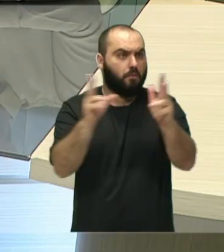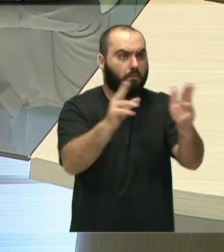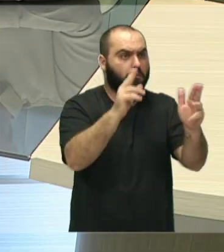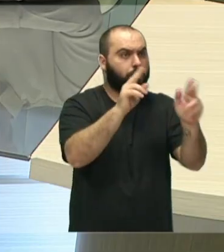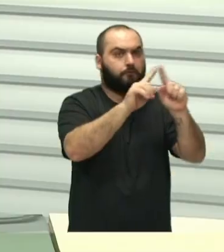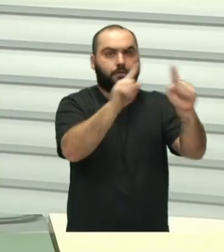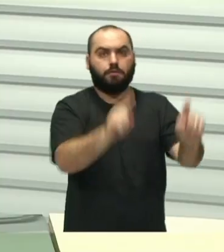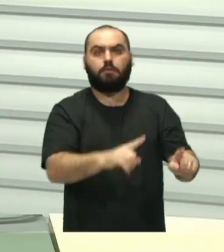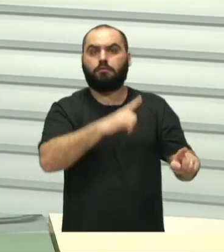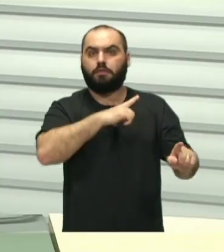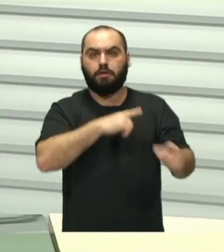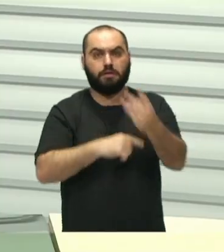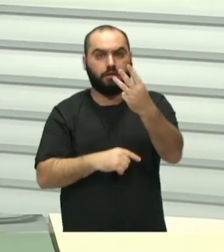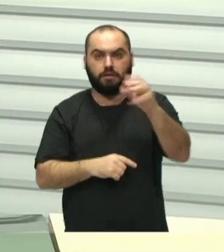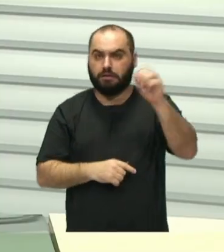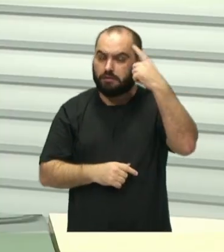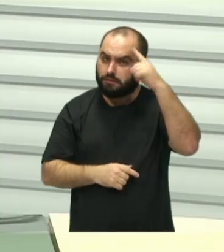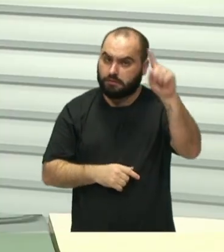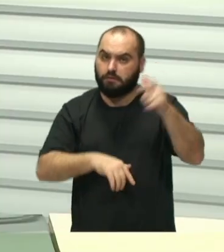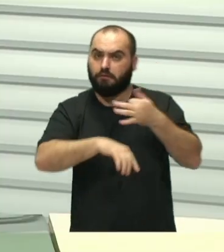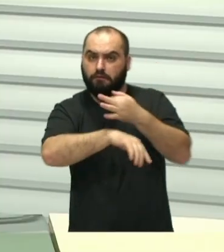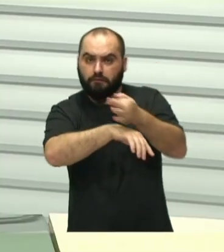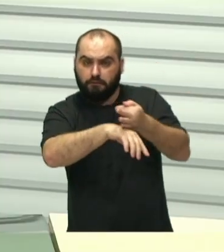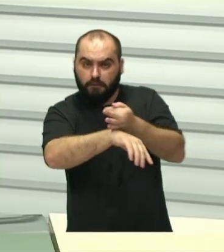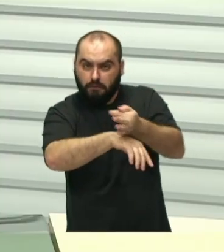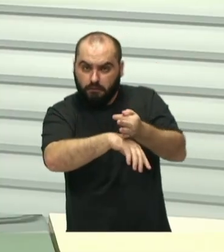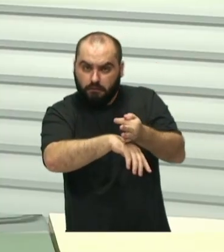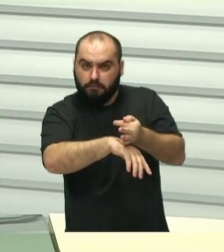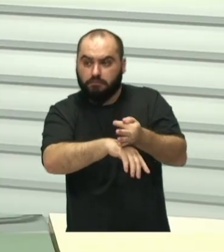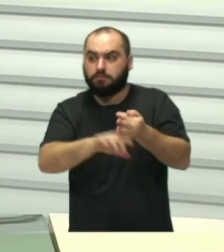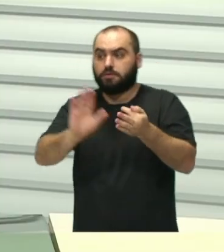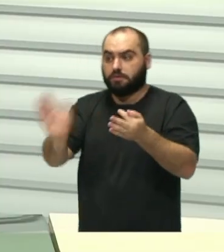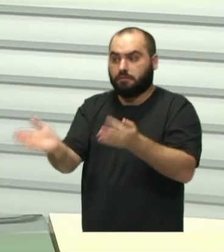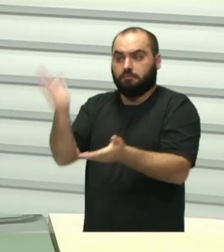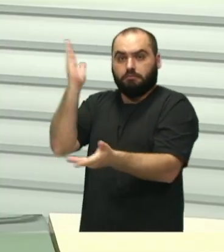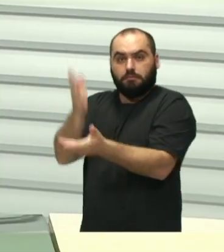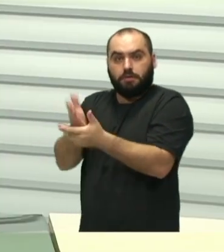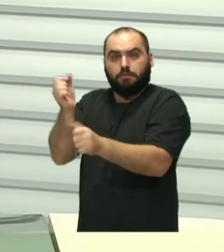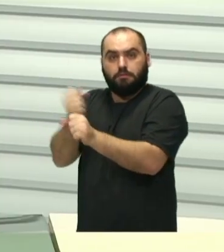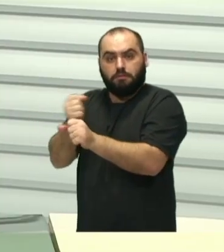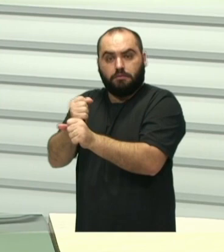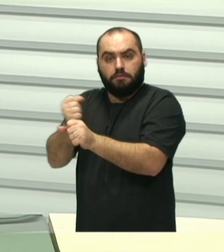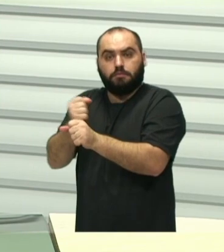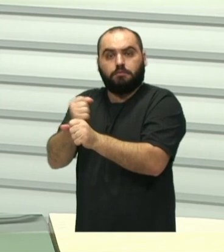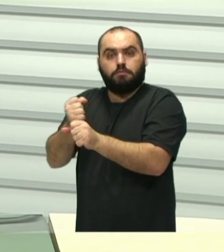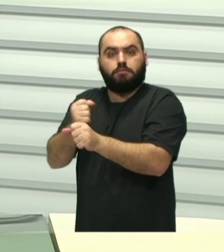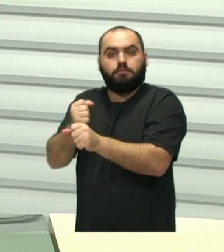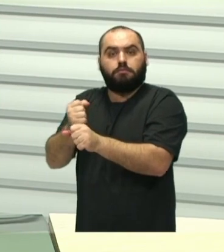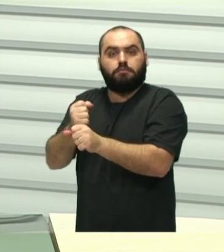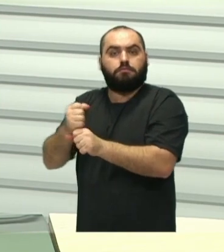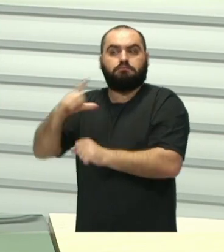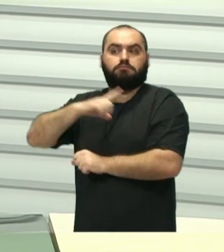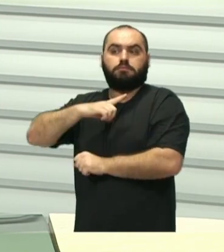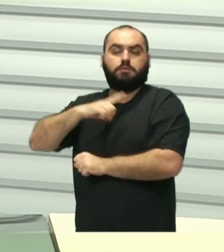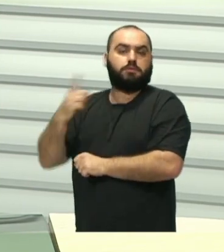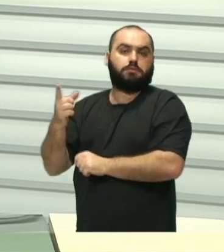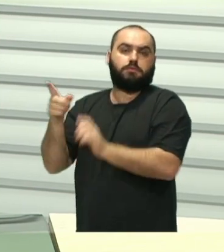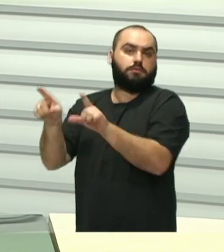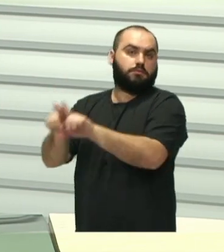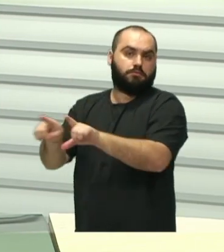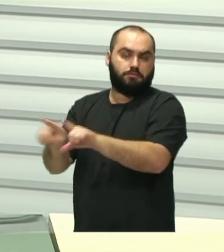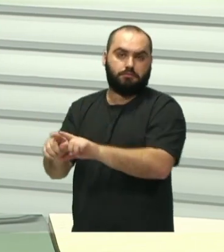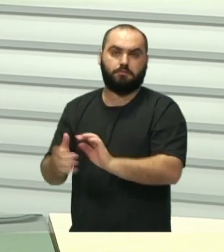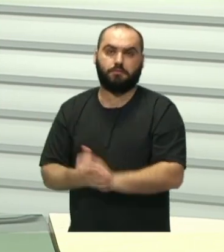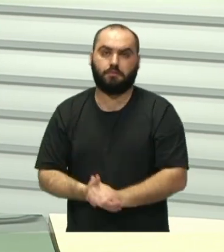são trinta dias de férias e com o recesso do meio do ano nós também vamos vamos ter esses 30 dias e não mais no fim do ano e quero também fazer um